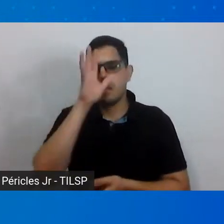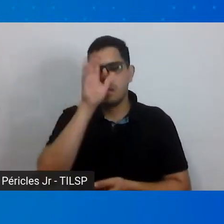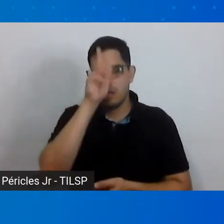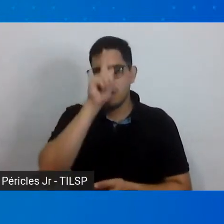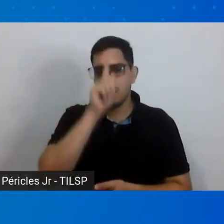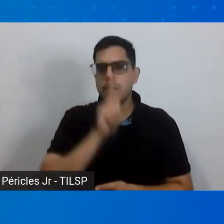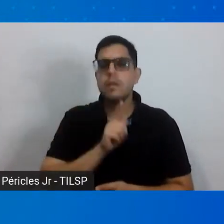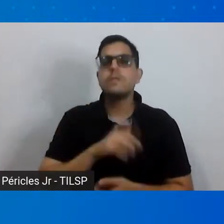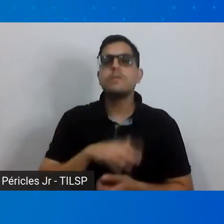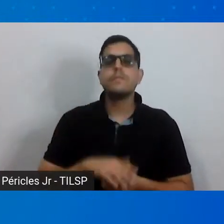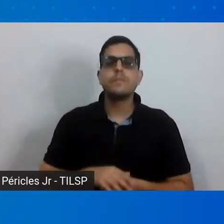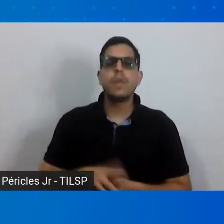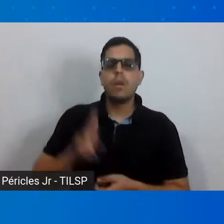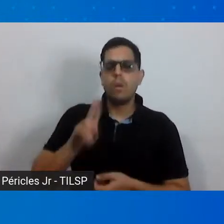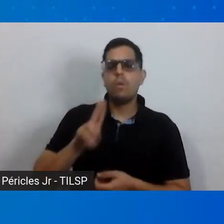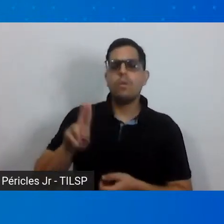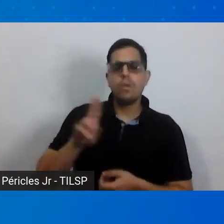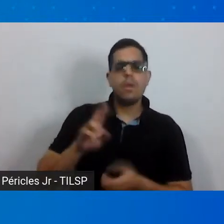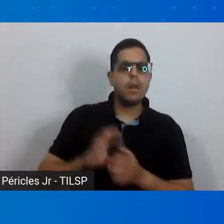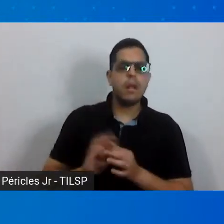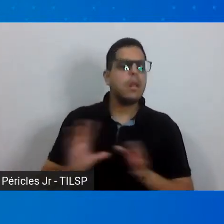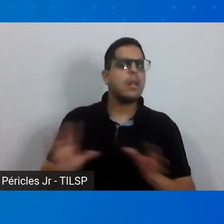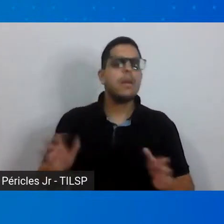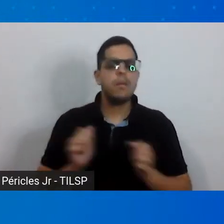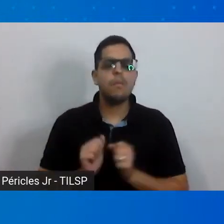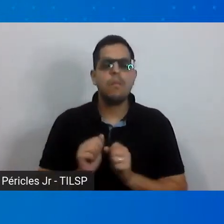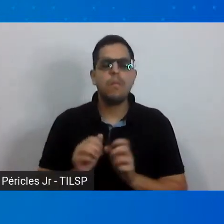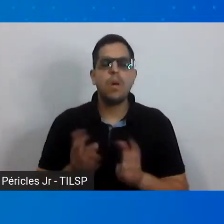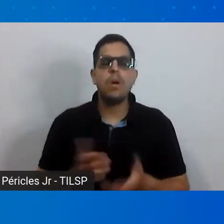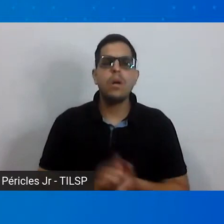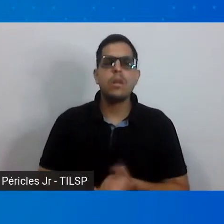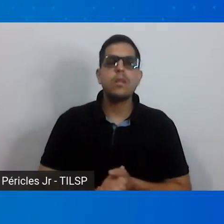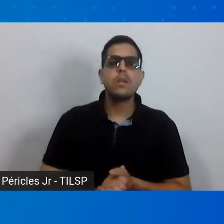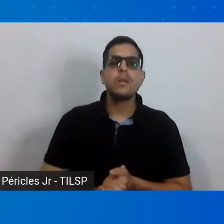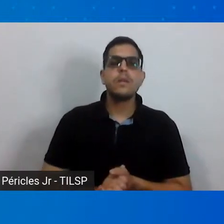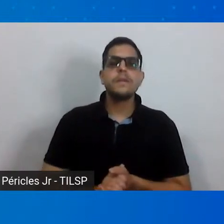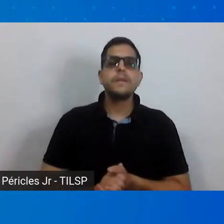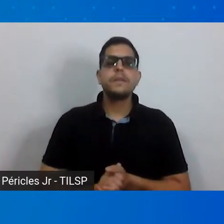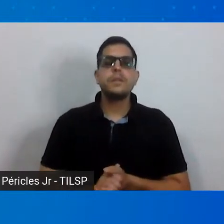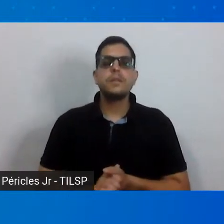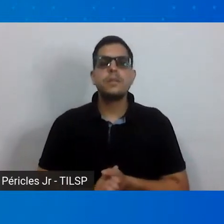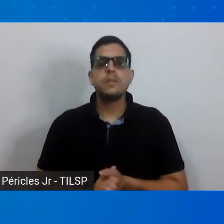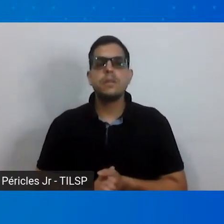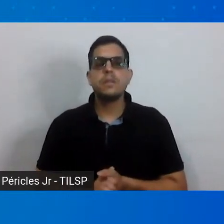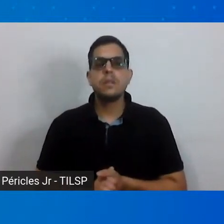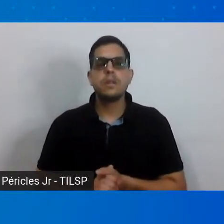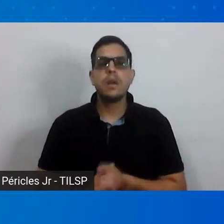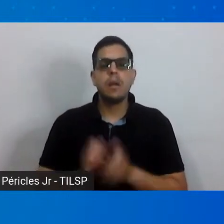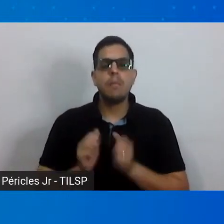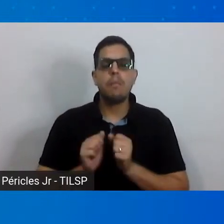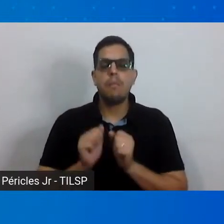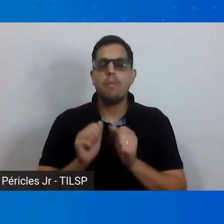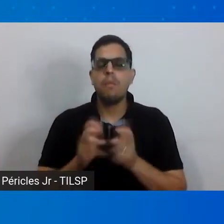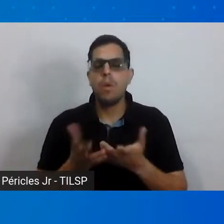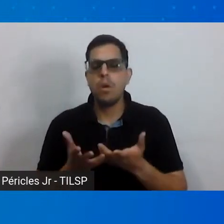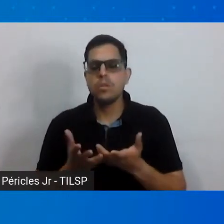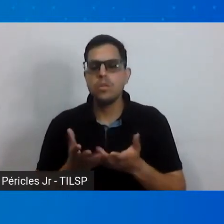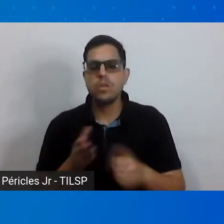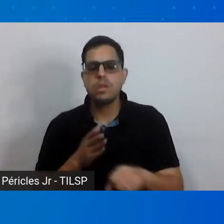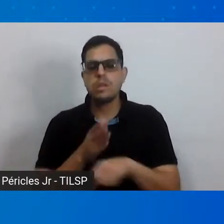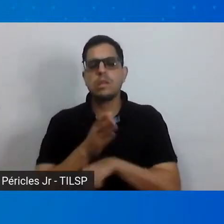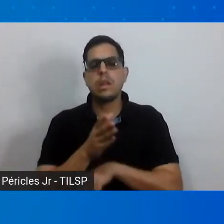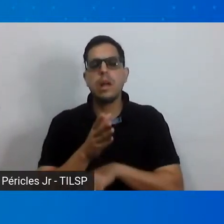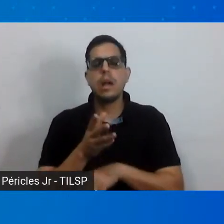acentuado tem outras propostas mas inicialmente ela ela permite o acesso livre